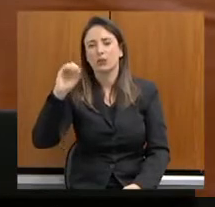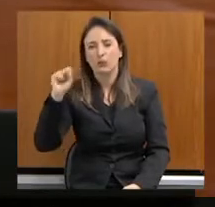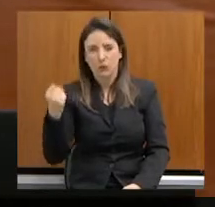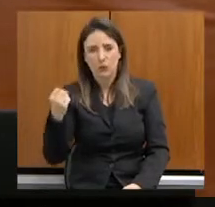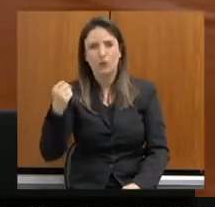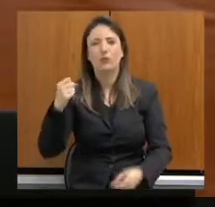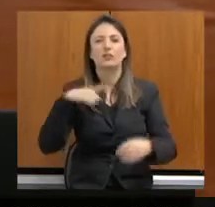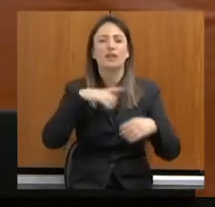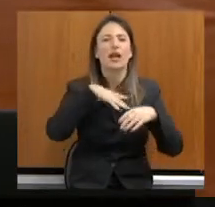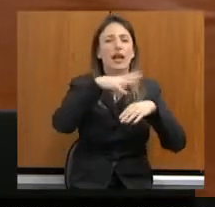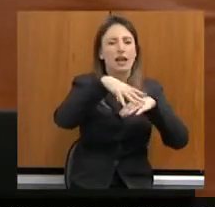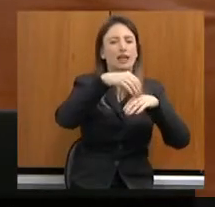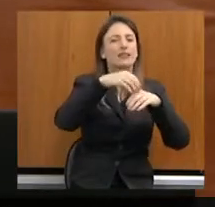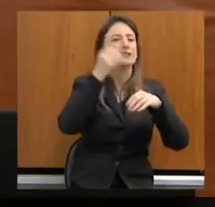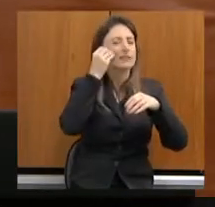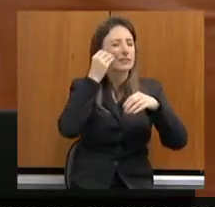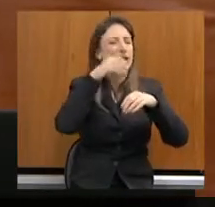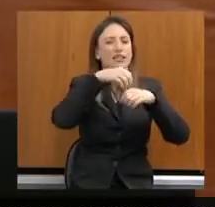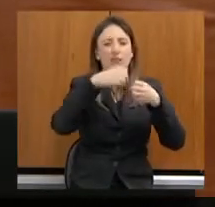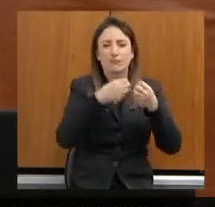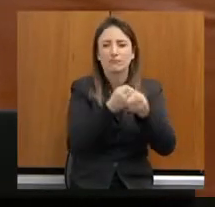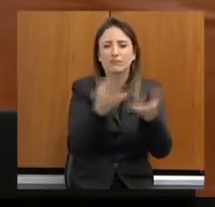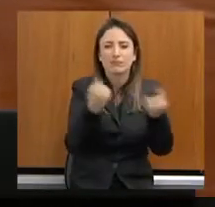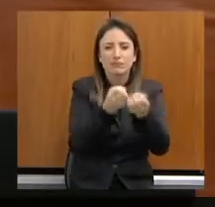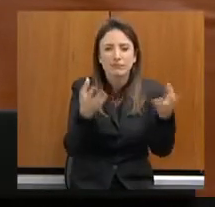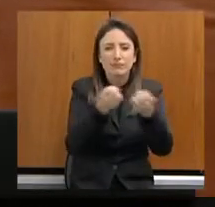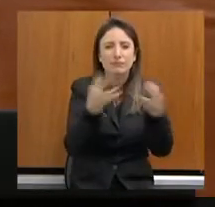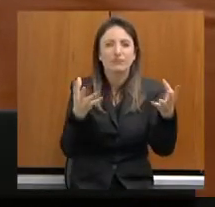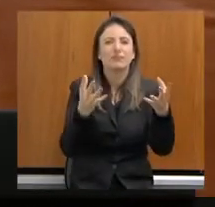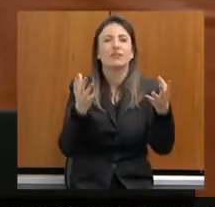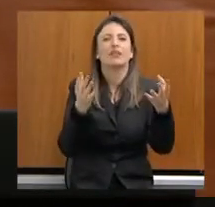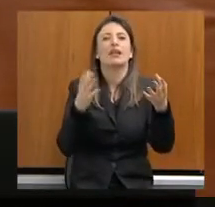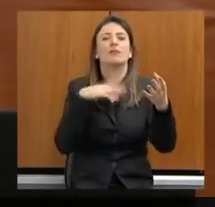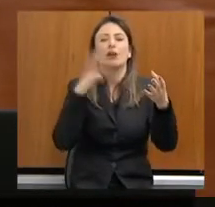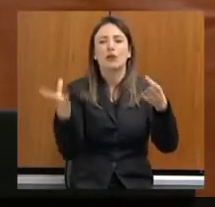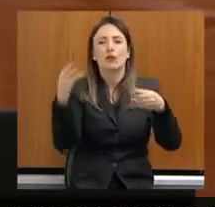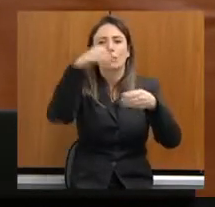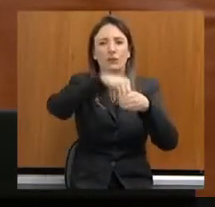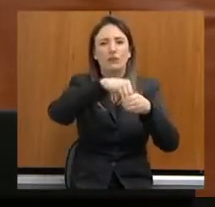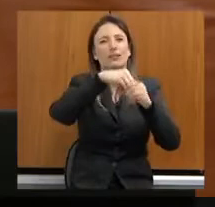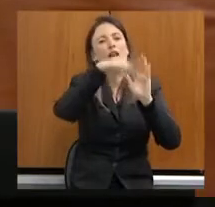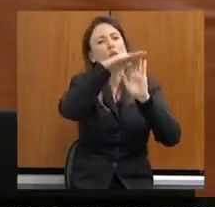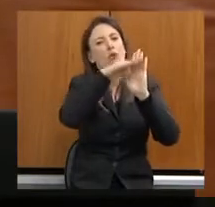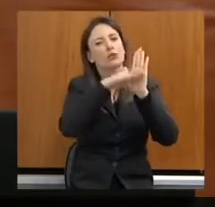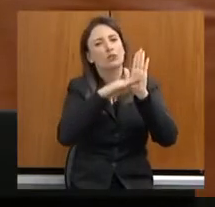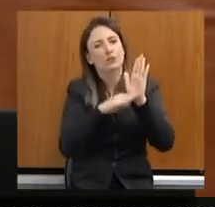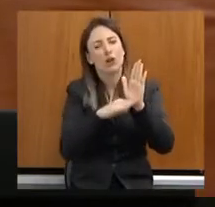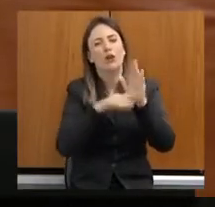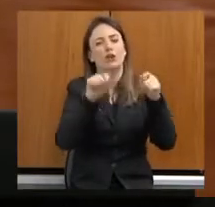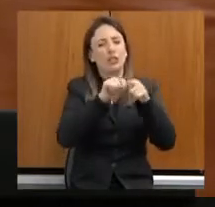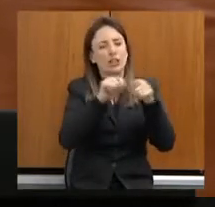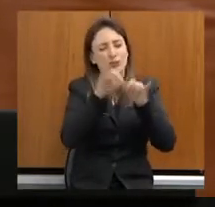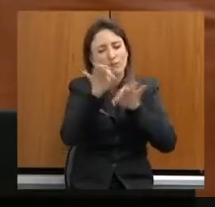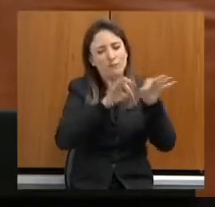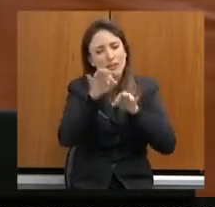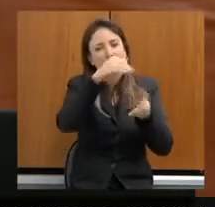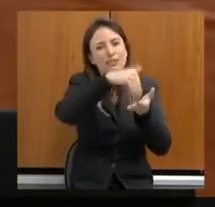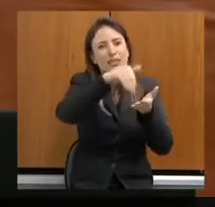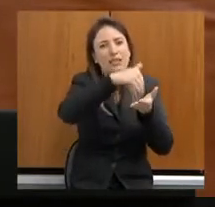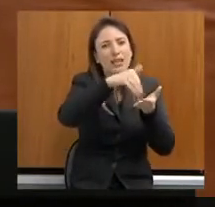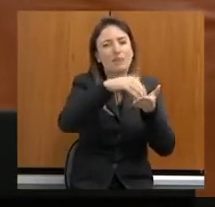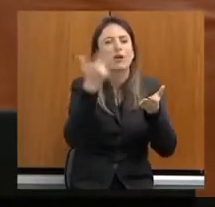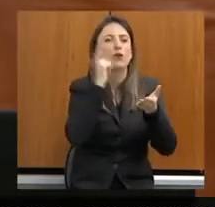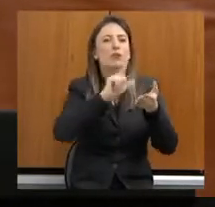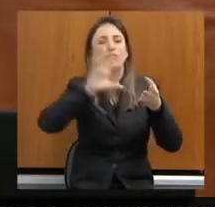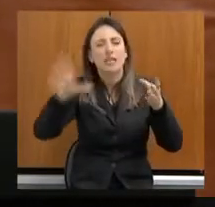bombas hidráulicas e equipamentos coletivos no portfólio de ações da secretaria de forma atrair em